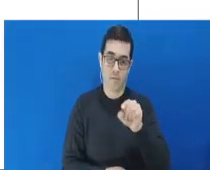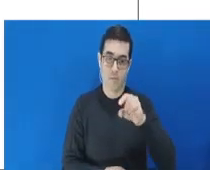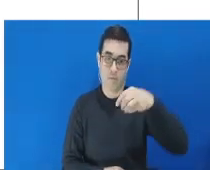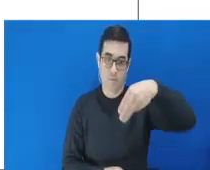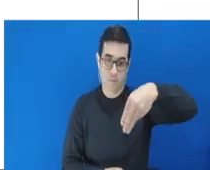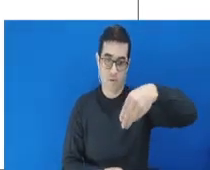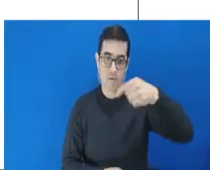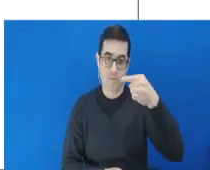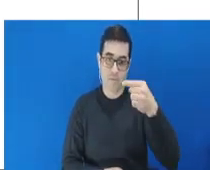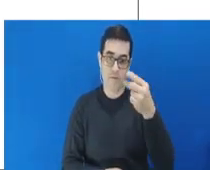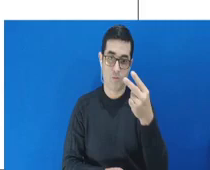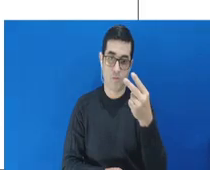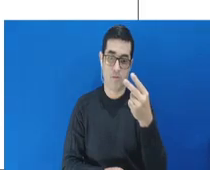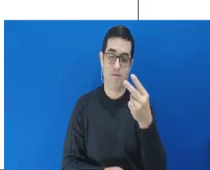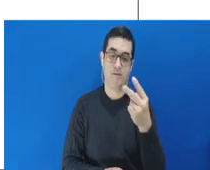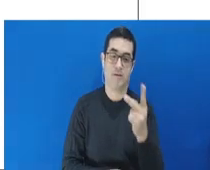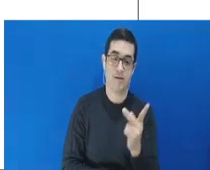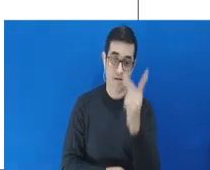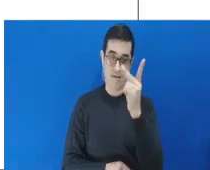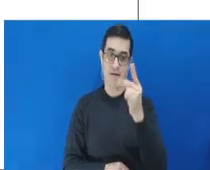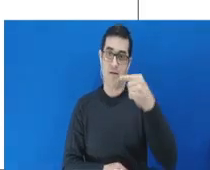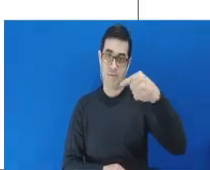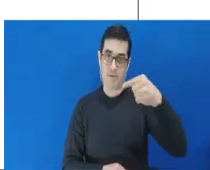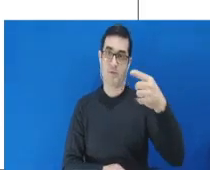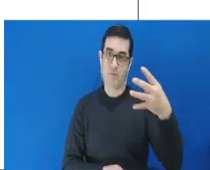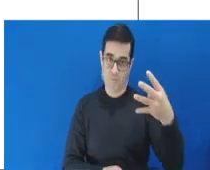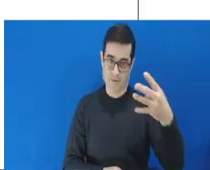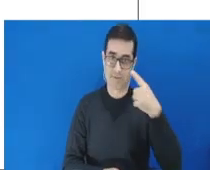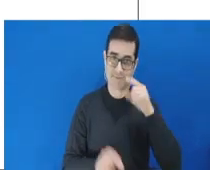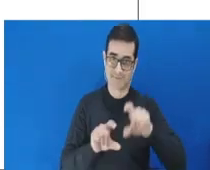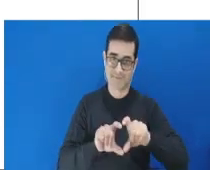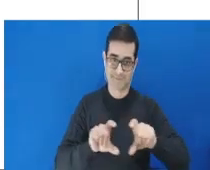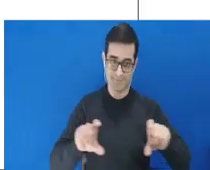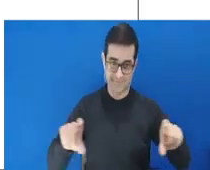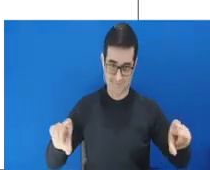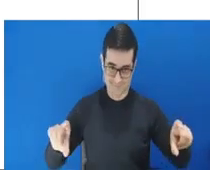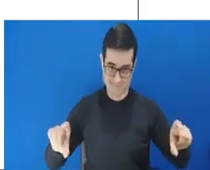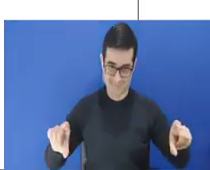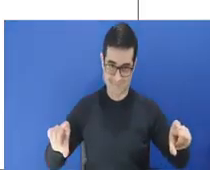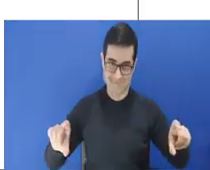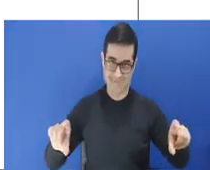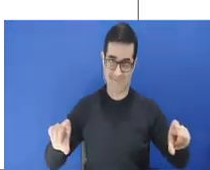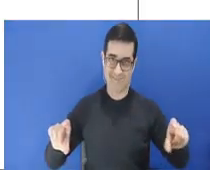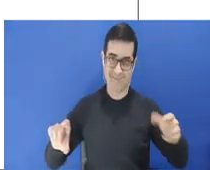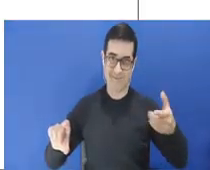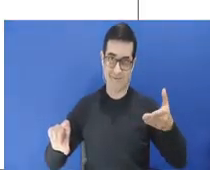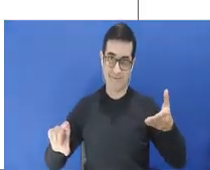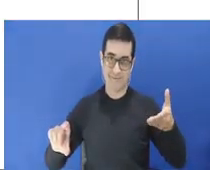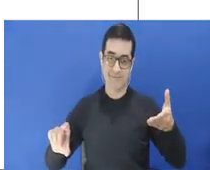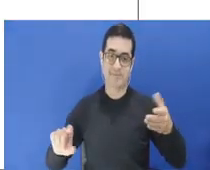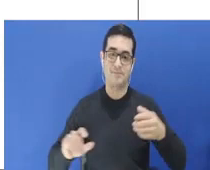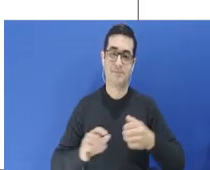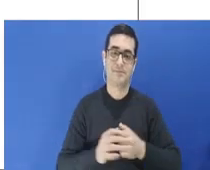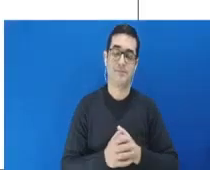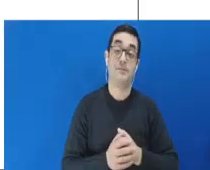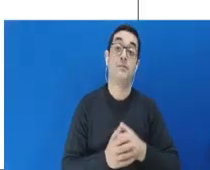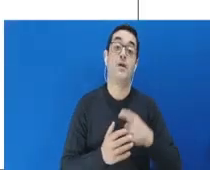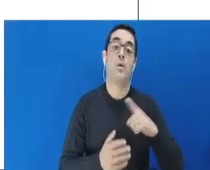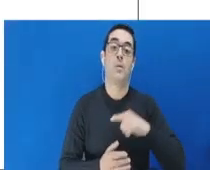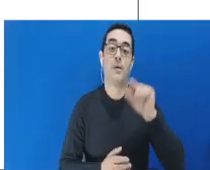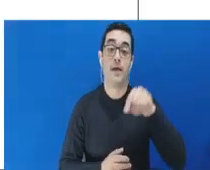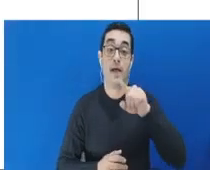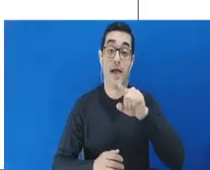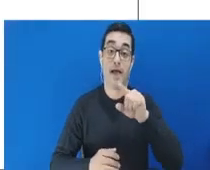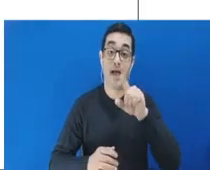quarta, né? Então, essa constante de proporcionalidade deixa que a intensidade